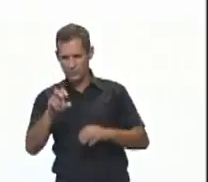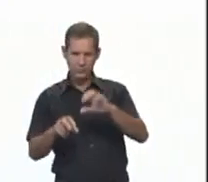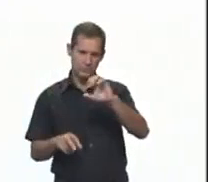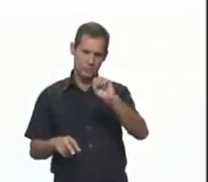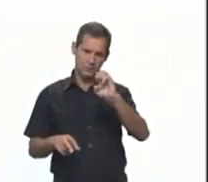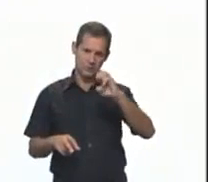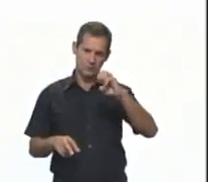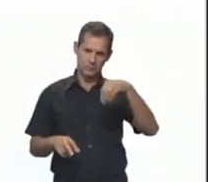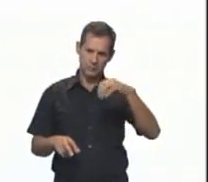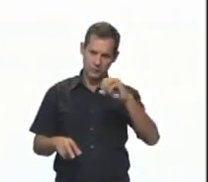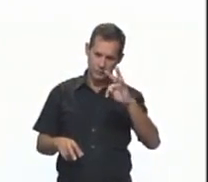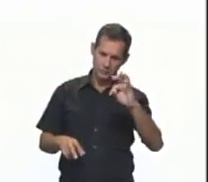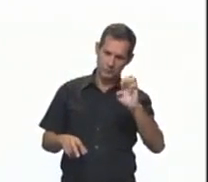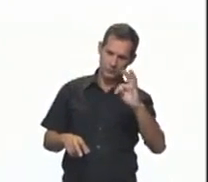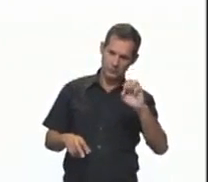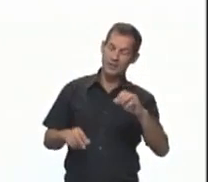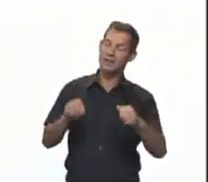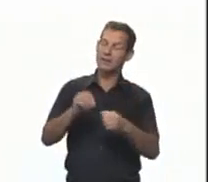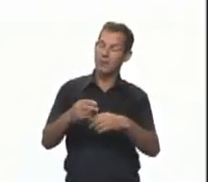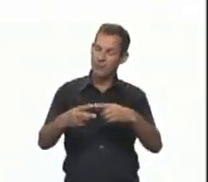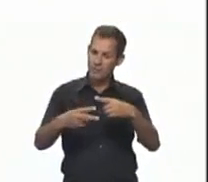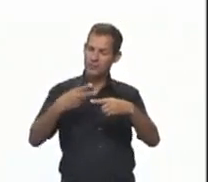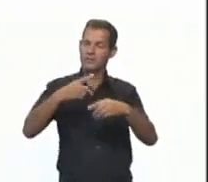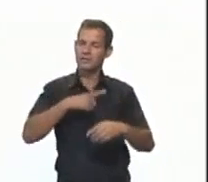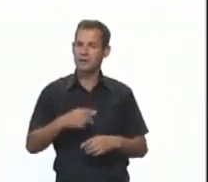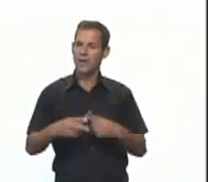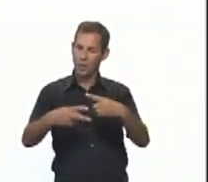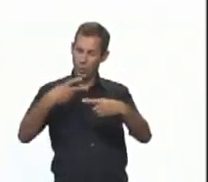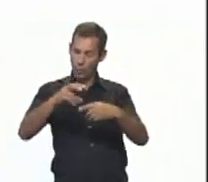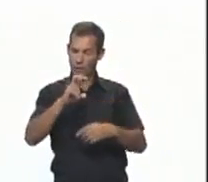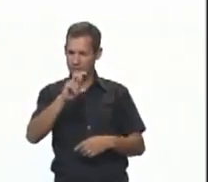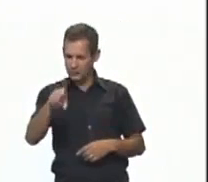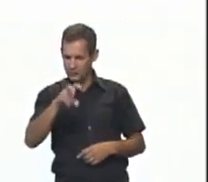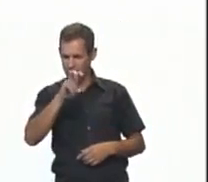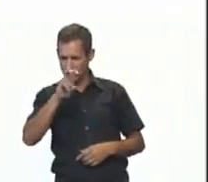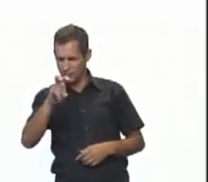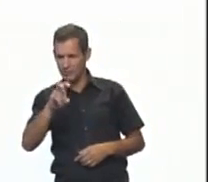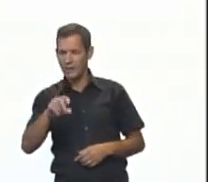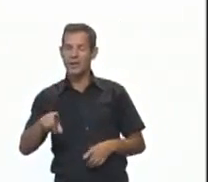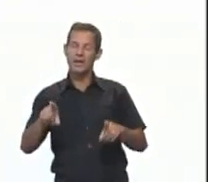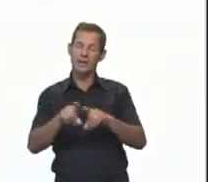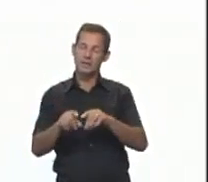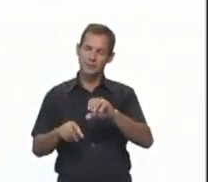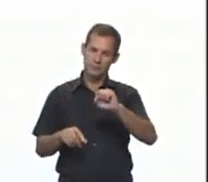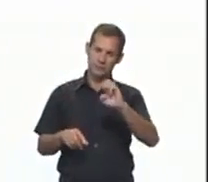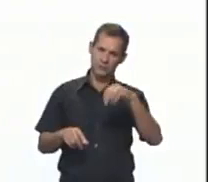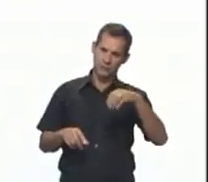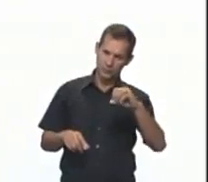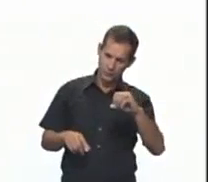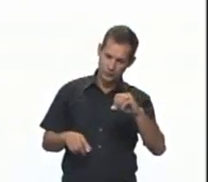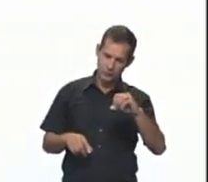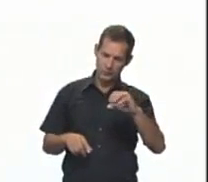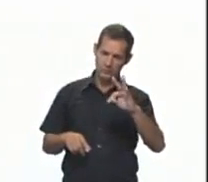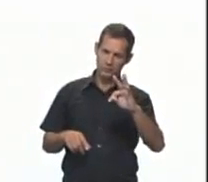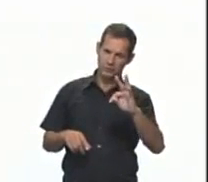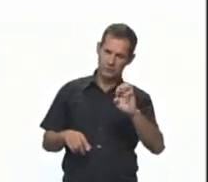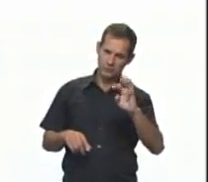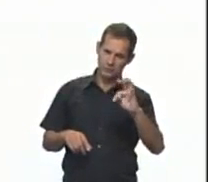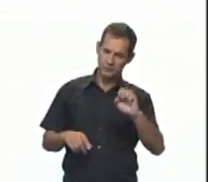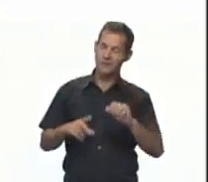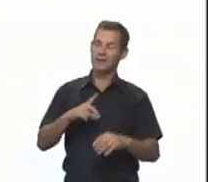de θ. Para fazer ao quadrado, eu tenho que levar ao quadrado 5,5 e o seno de θ. Então, nós vamos